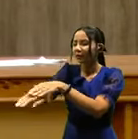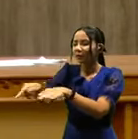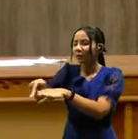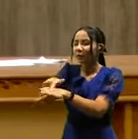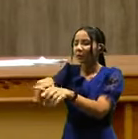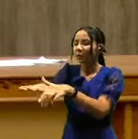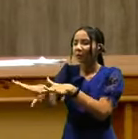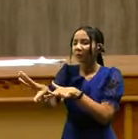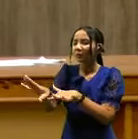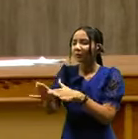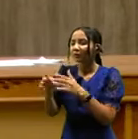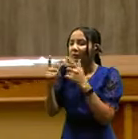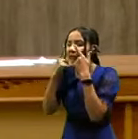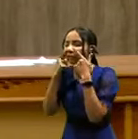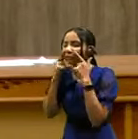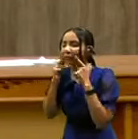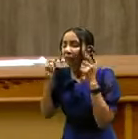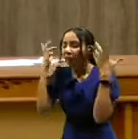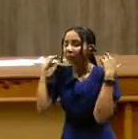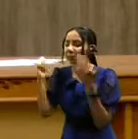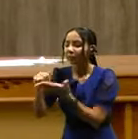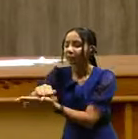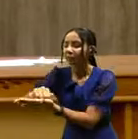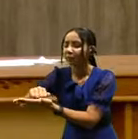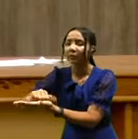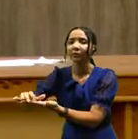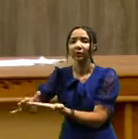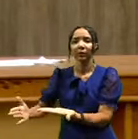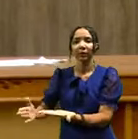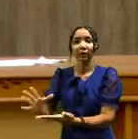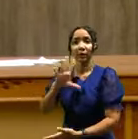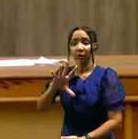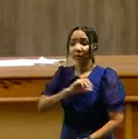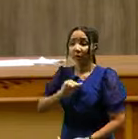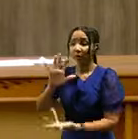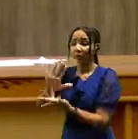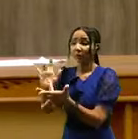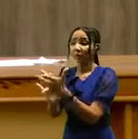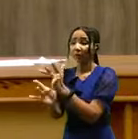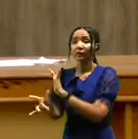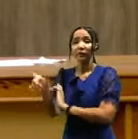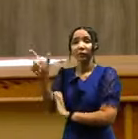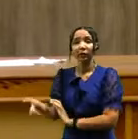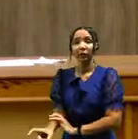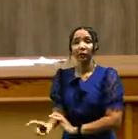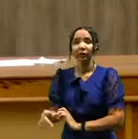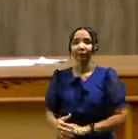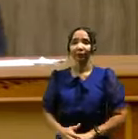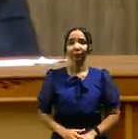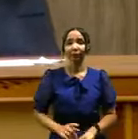desculpas pula o carnaval todinho aí na hora que entra aqui na igreja som tá muito